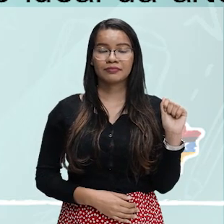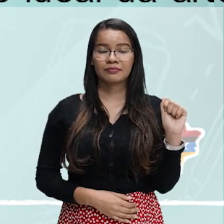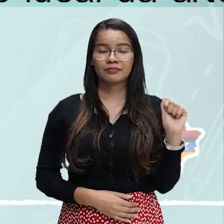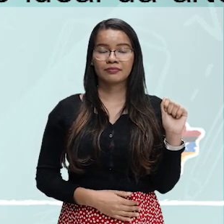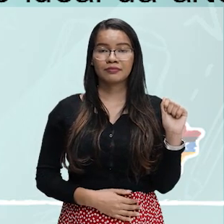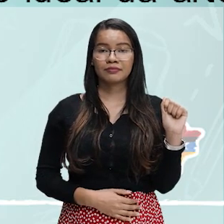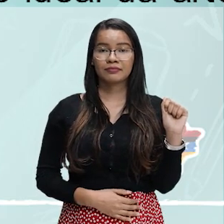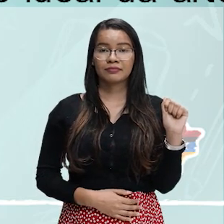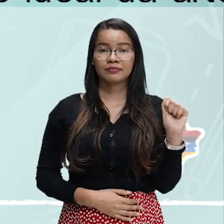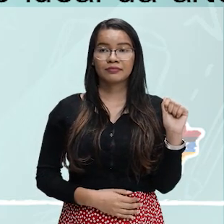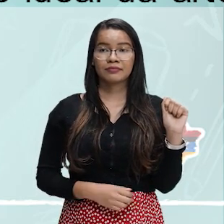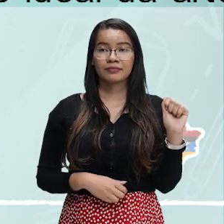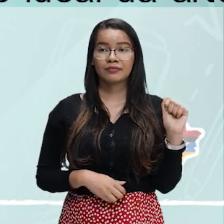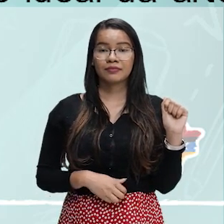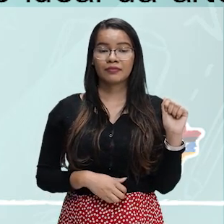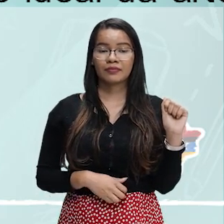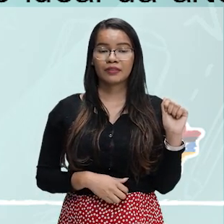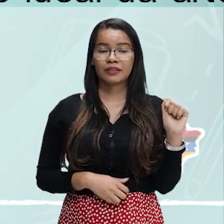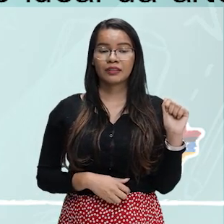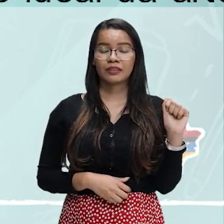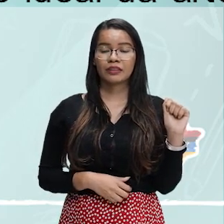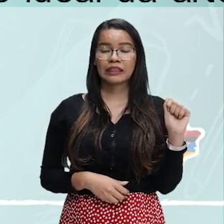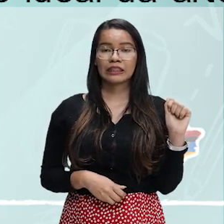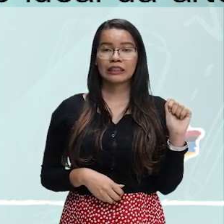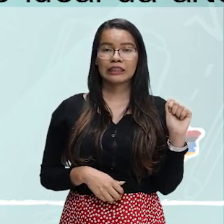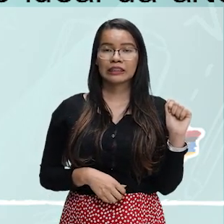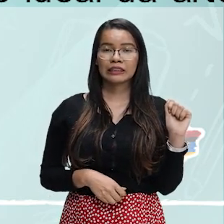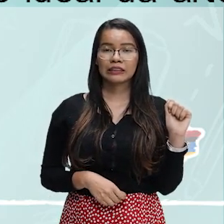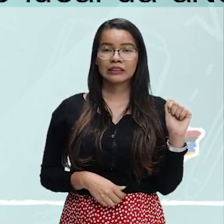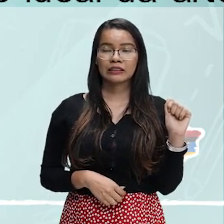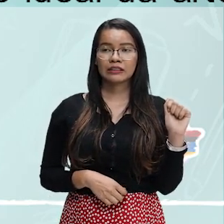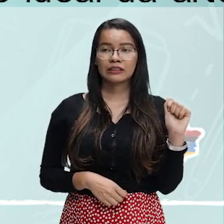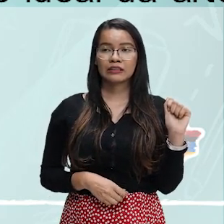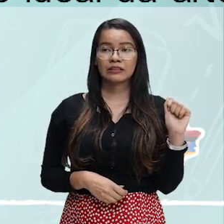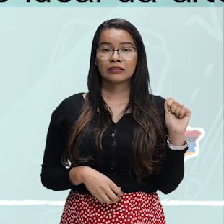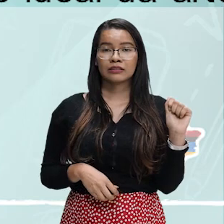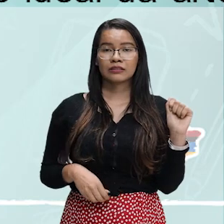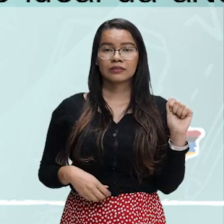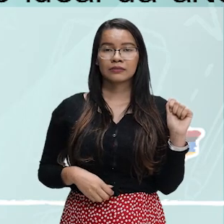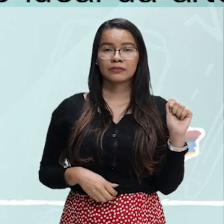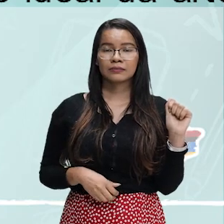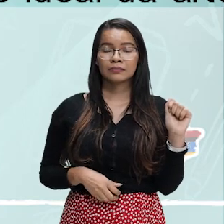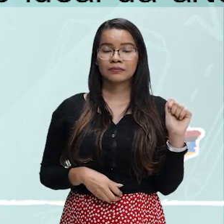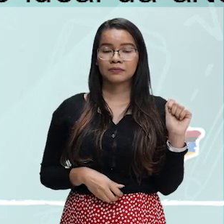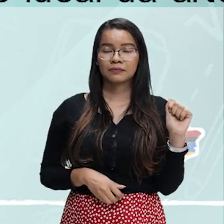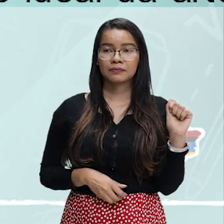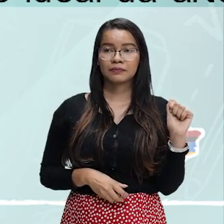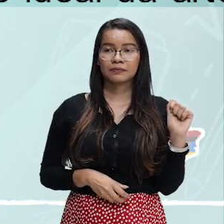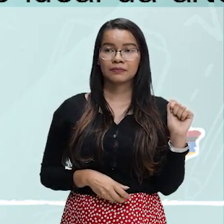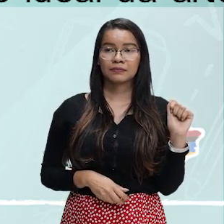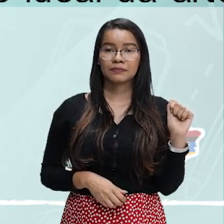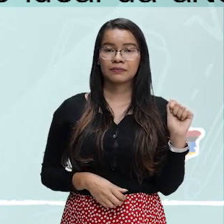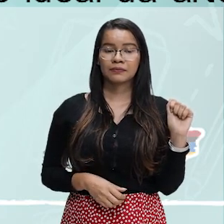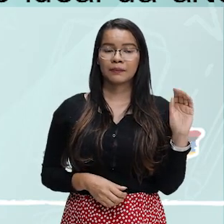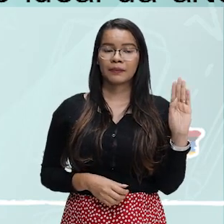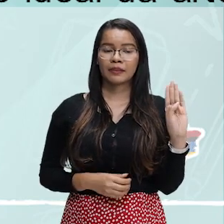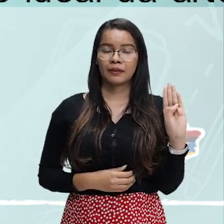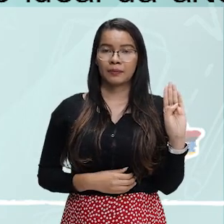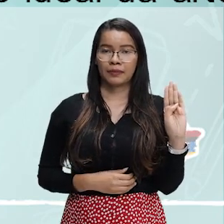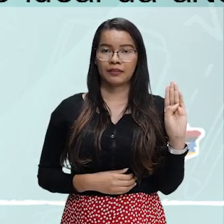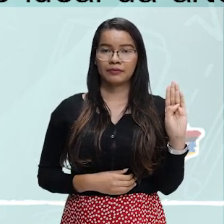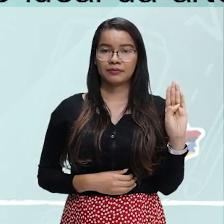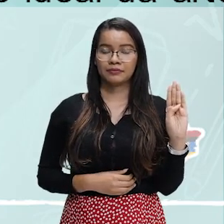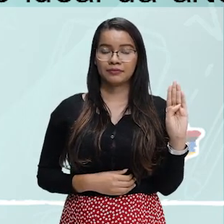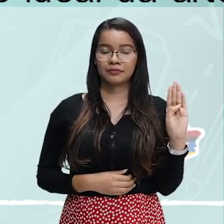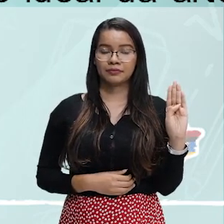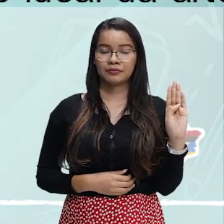econômico, social e político conturbado e de grandes transformações. Letra B.